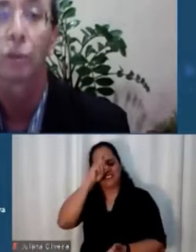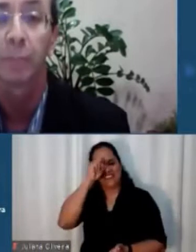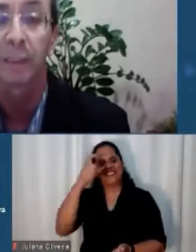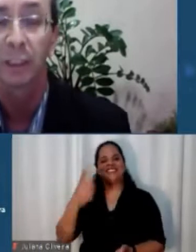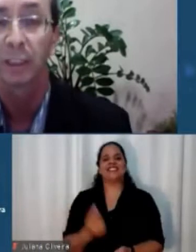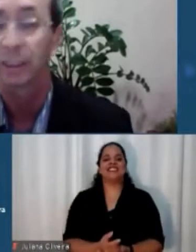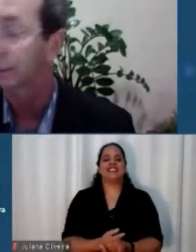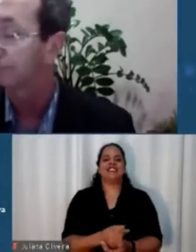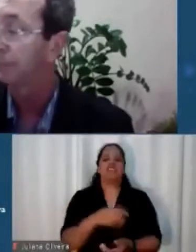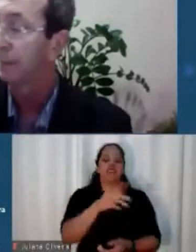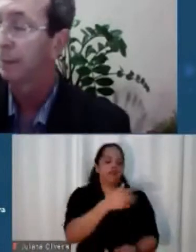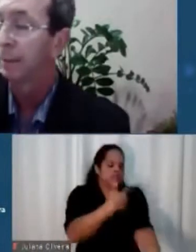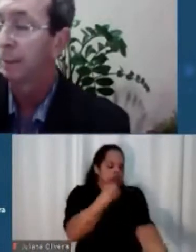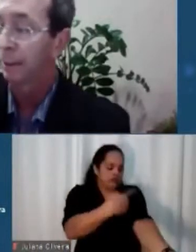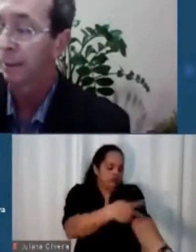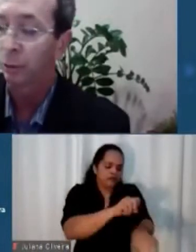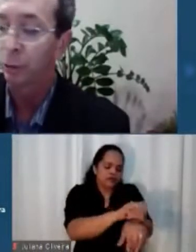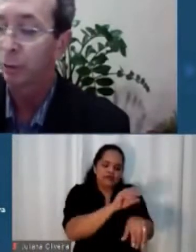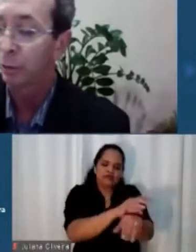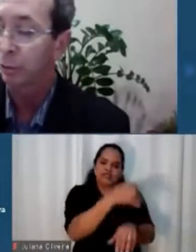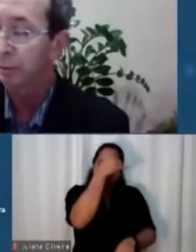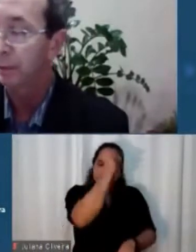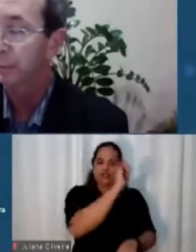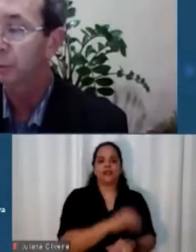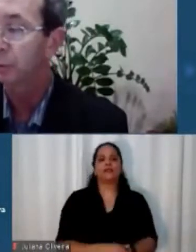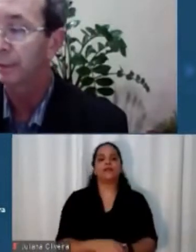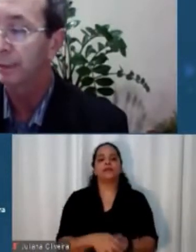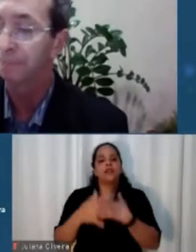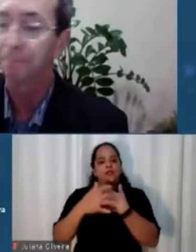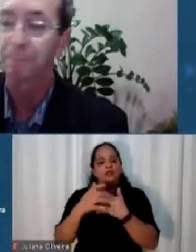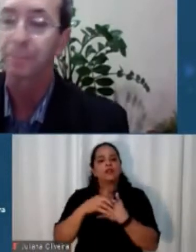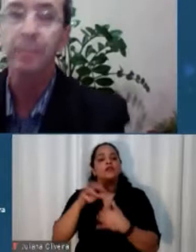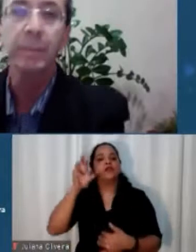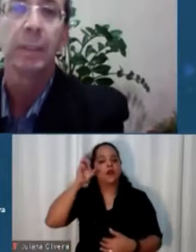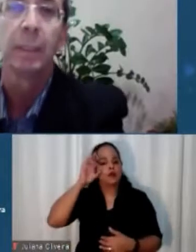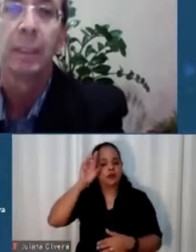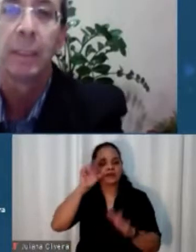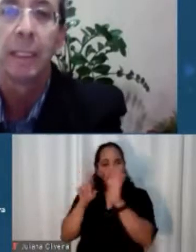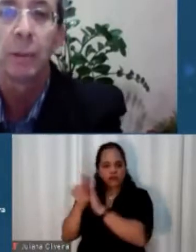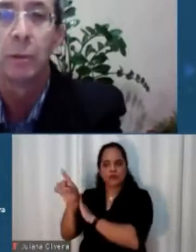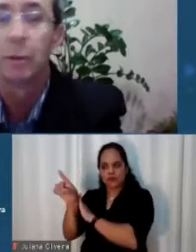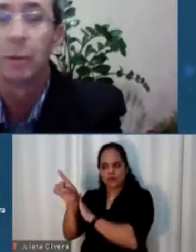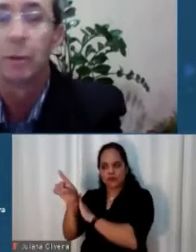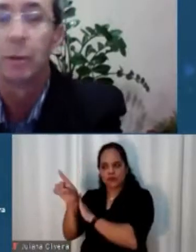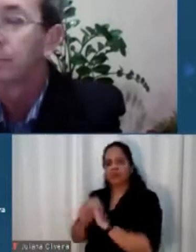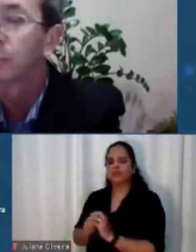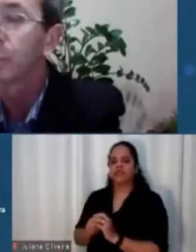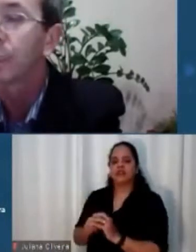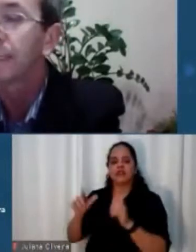sangra. Dr. Romilton, tem uma pergunta aqui, que é do